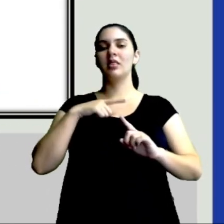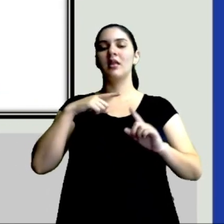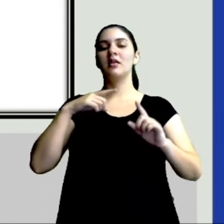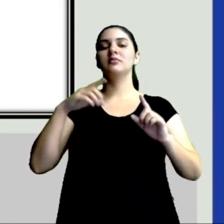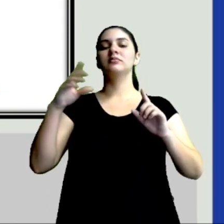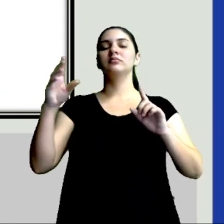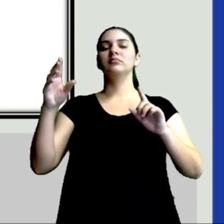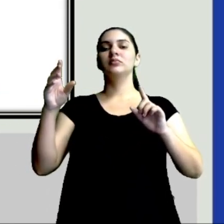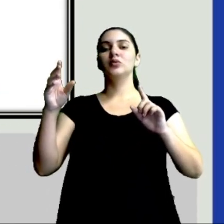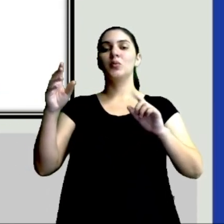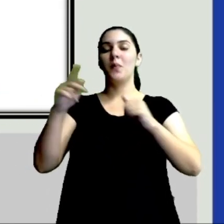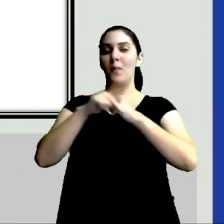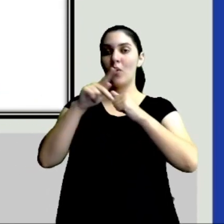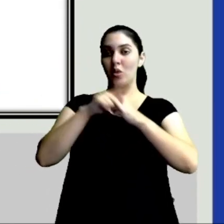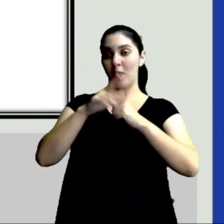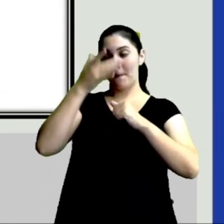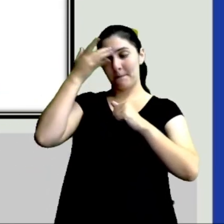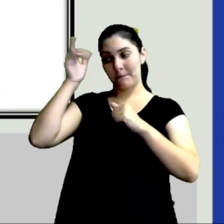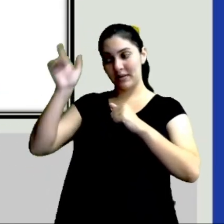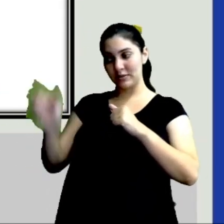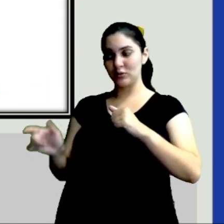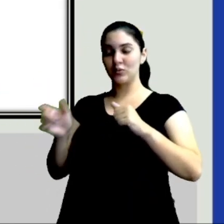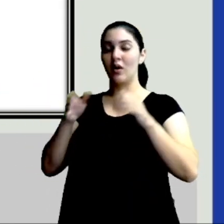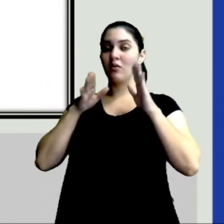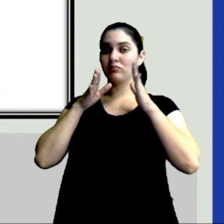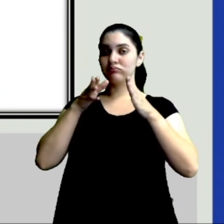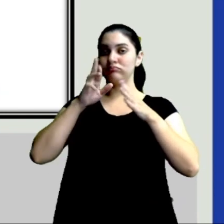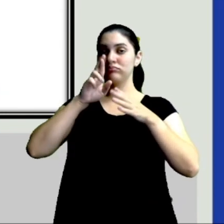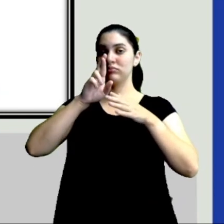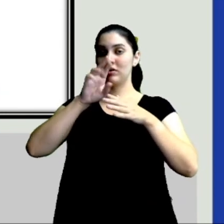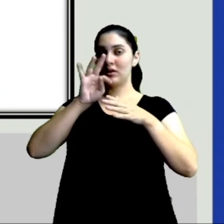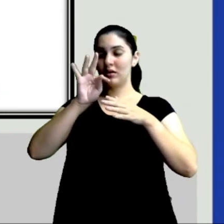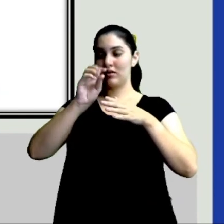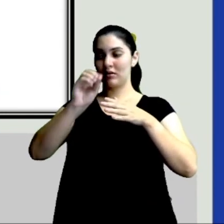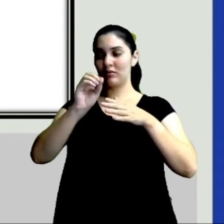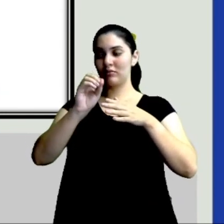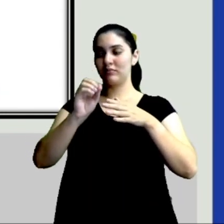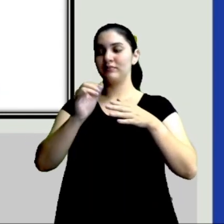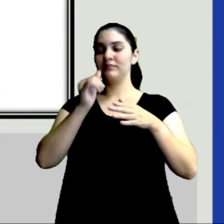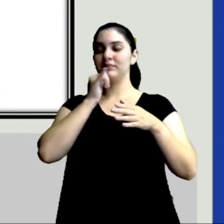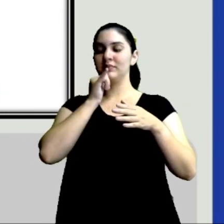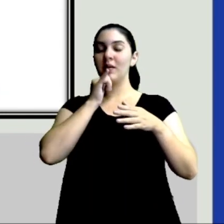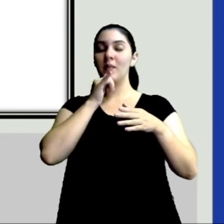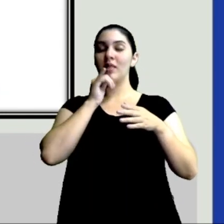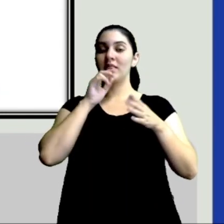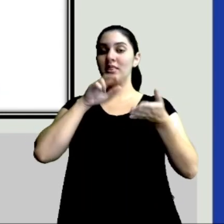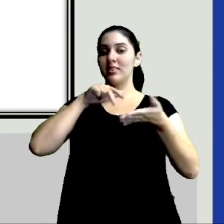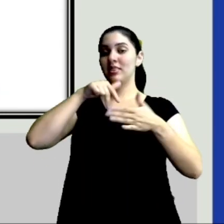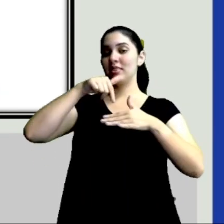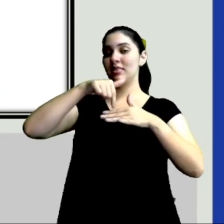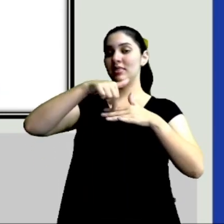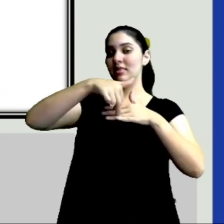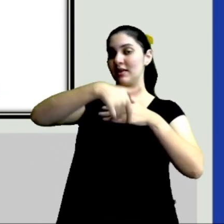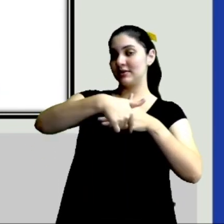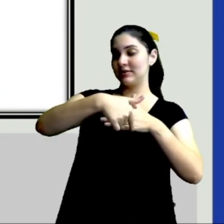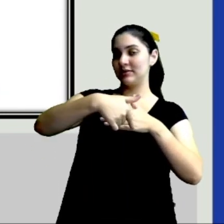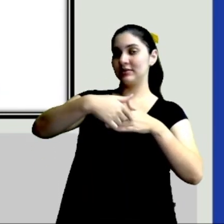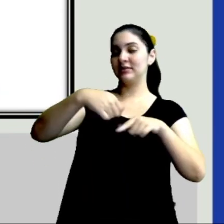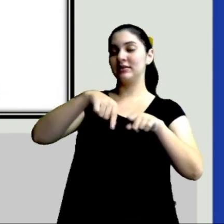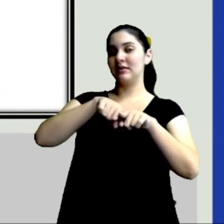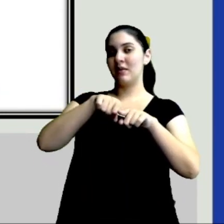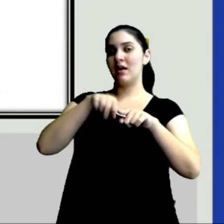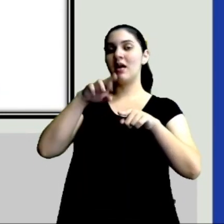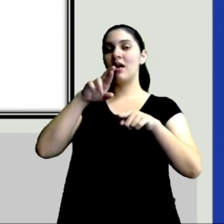pronomes pessoais de caso reto. Então, tem ali, desci e Renato subiu. Então, a gente observa o verbo, né? Se é